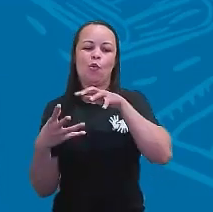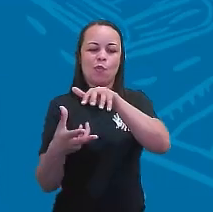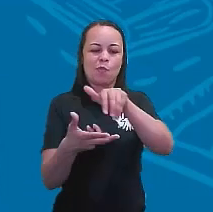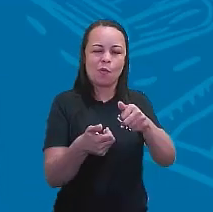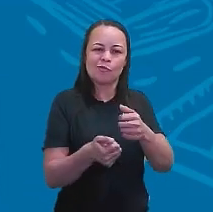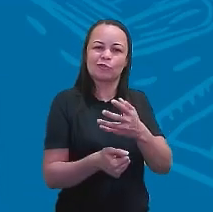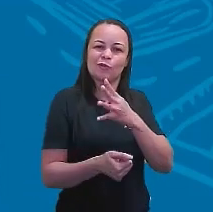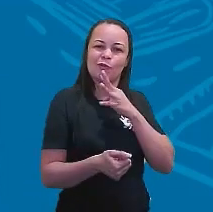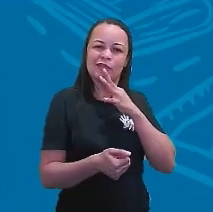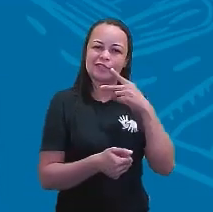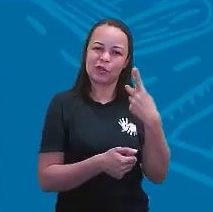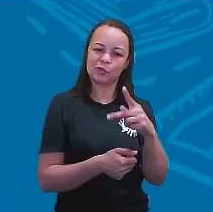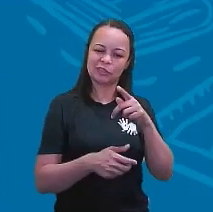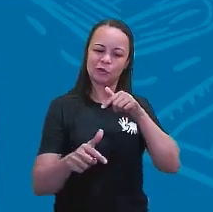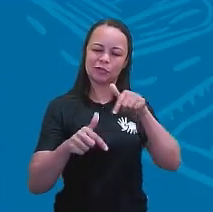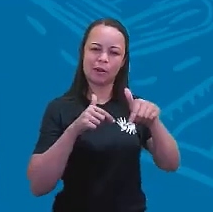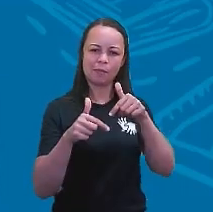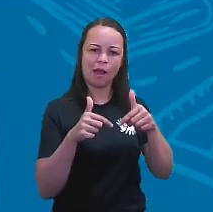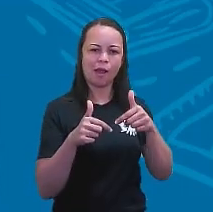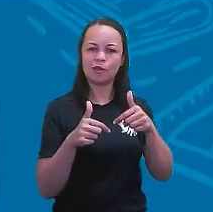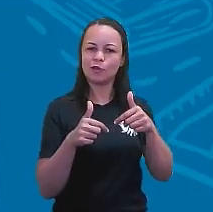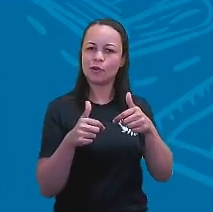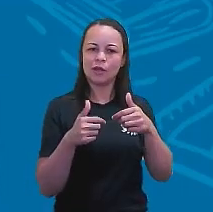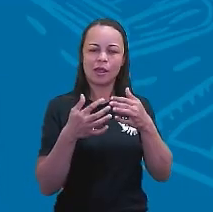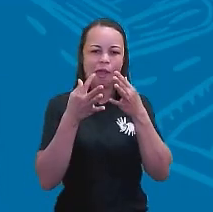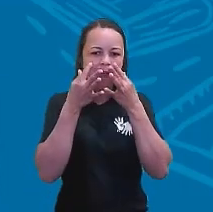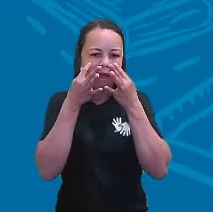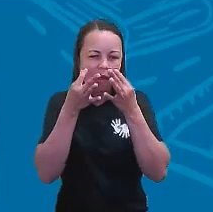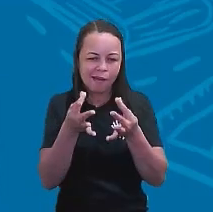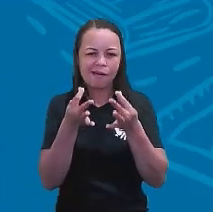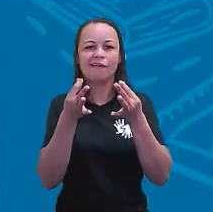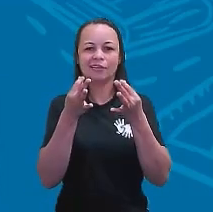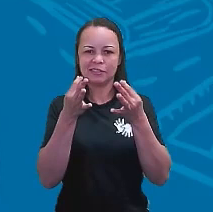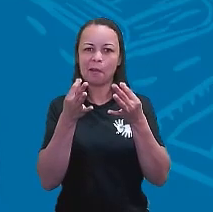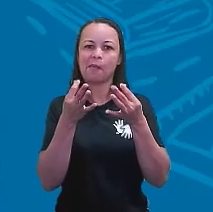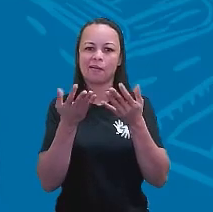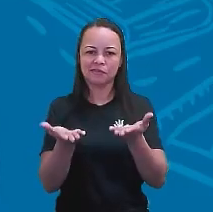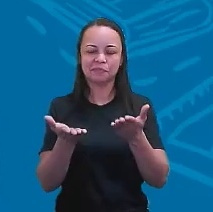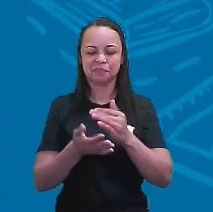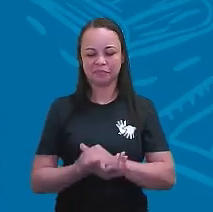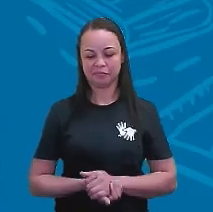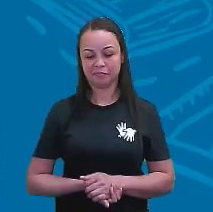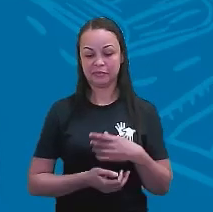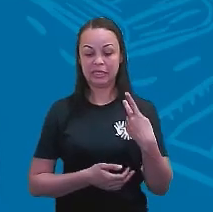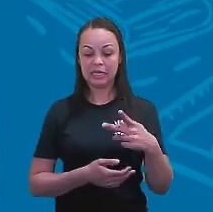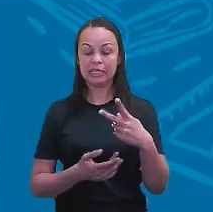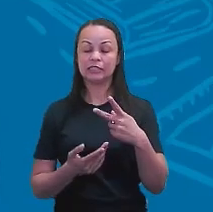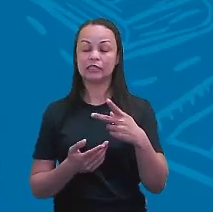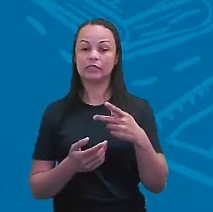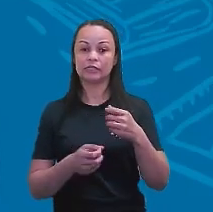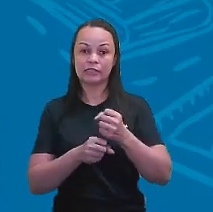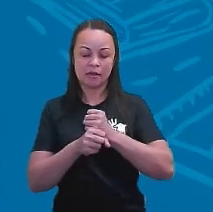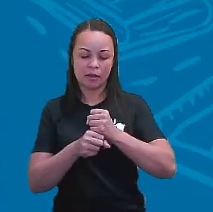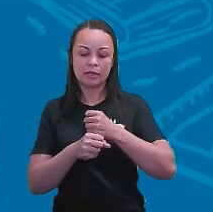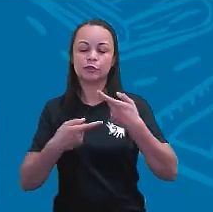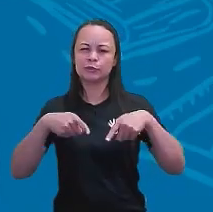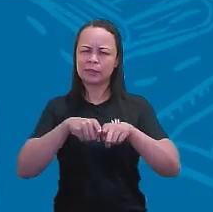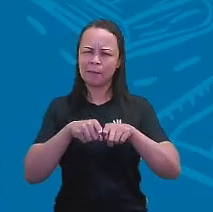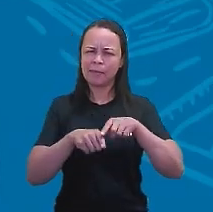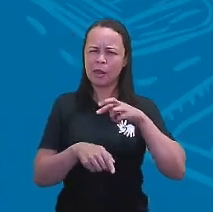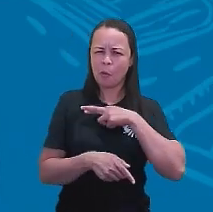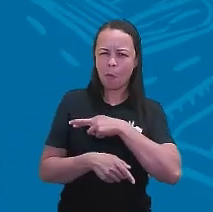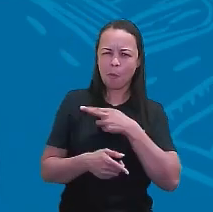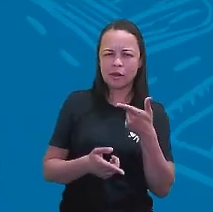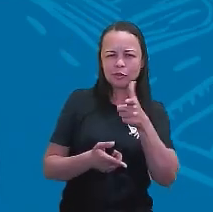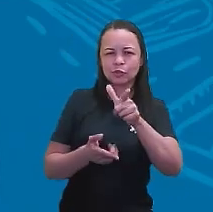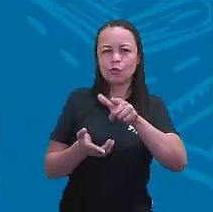essas obras. E, claro, se apaixonou, né, gente? E nesse mesmo ano, Osman Lins publica seu novo romance, então ele não parava, né,